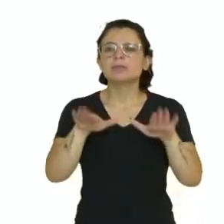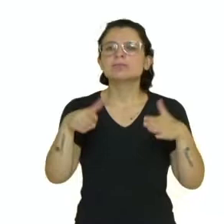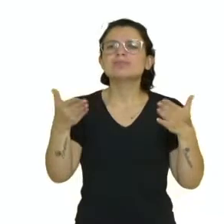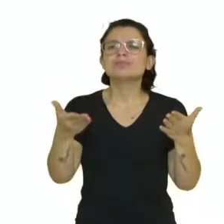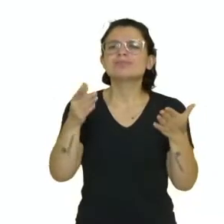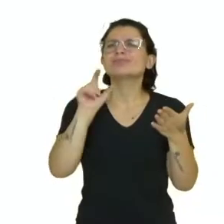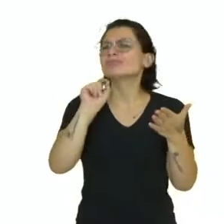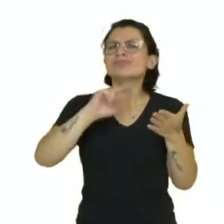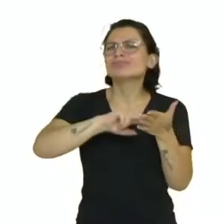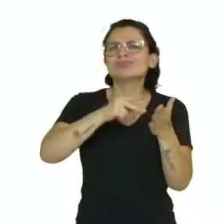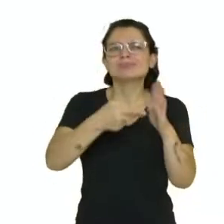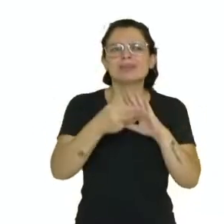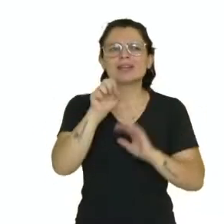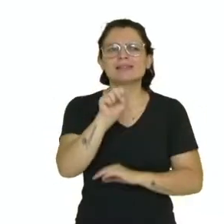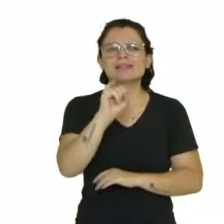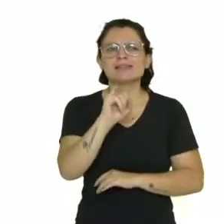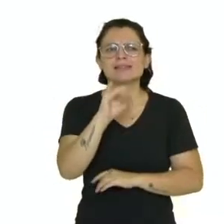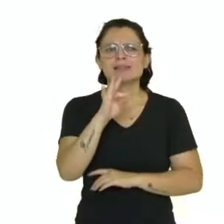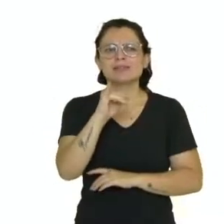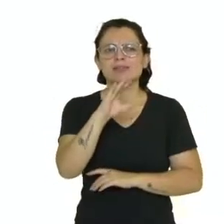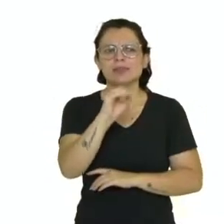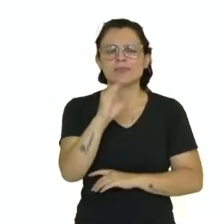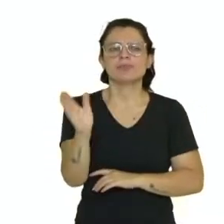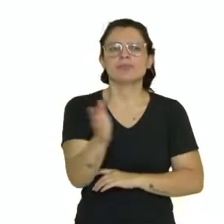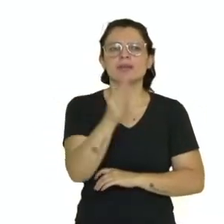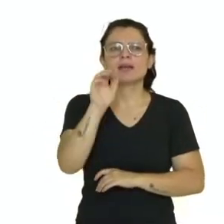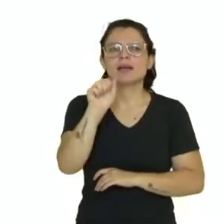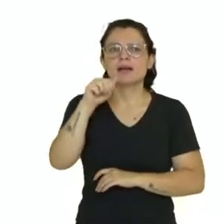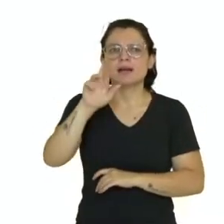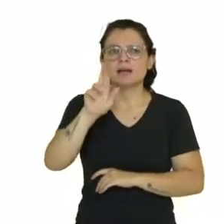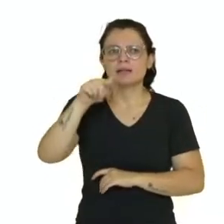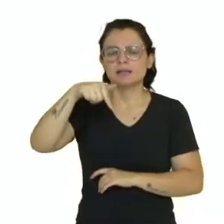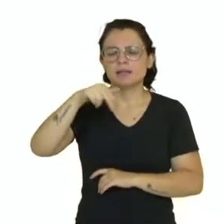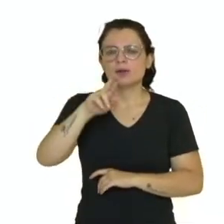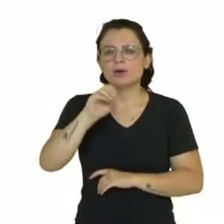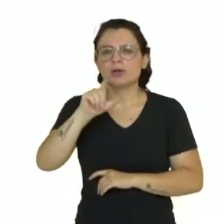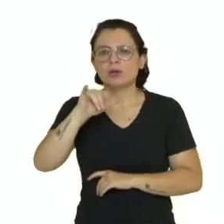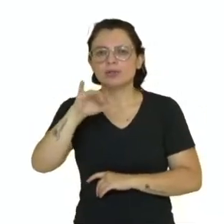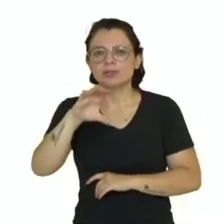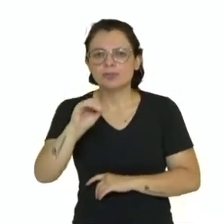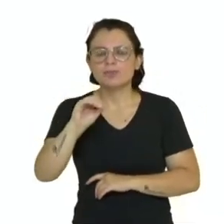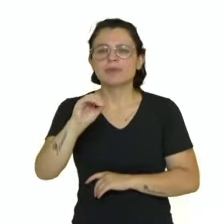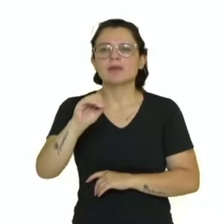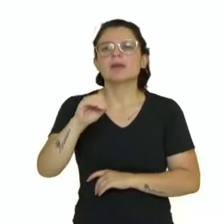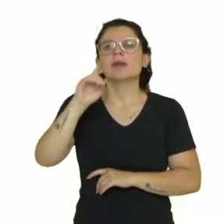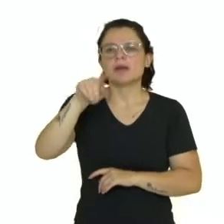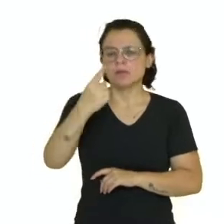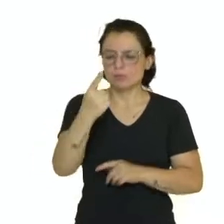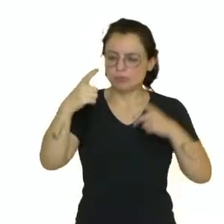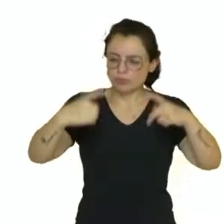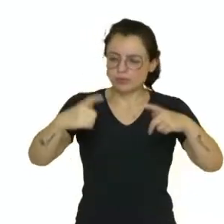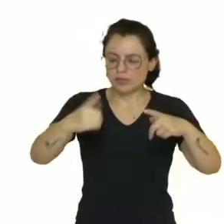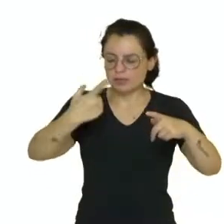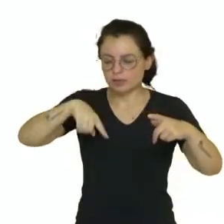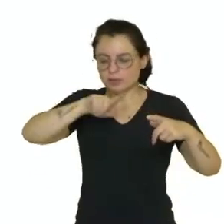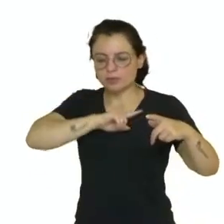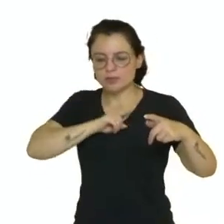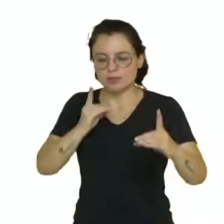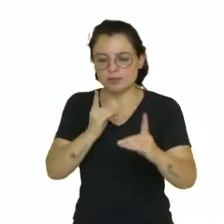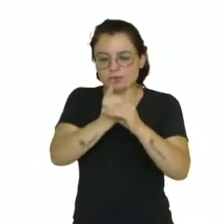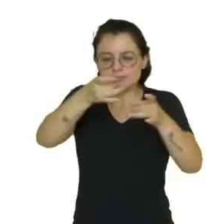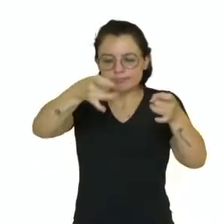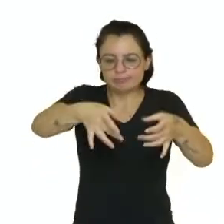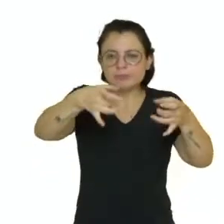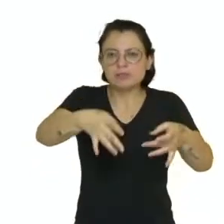né? Então, o sítio arqueológico é um local onde encontramos vestígios materiais de ocupação